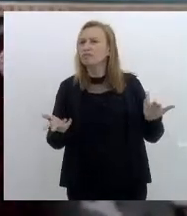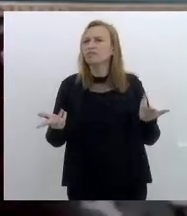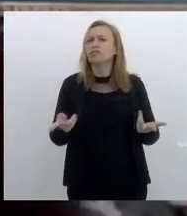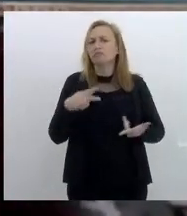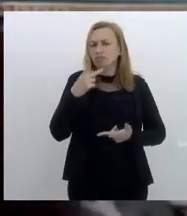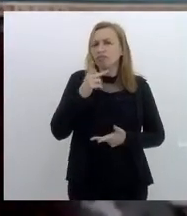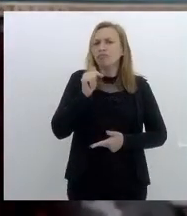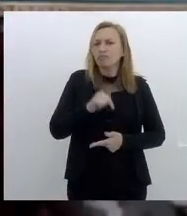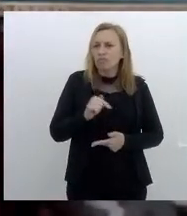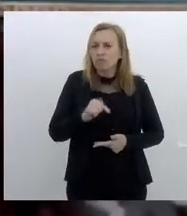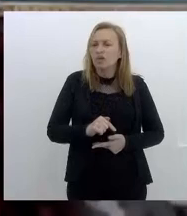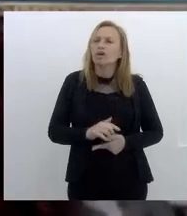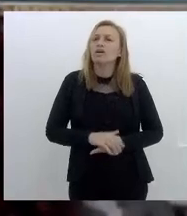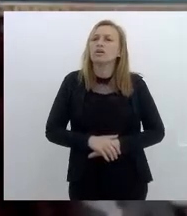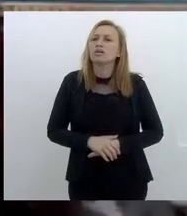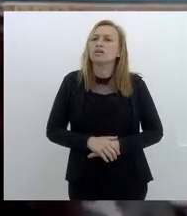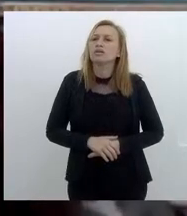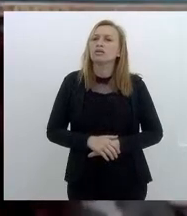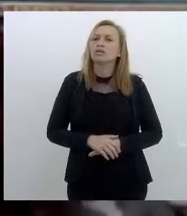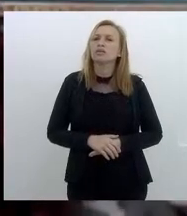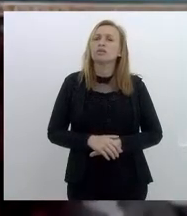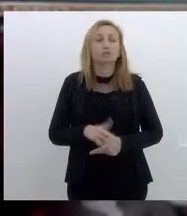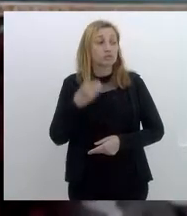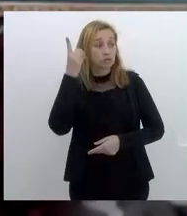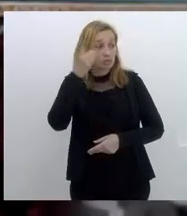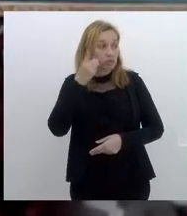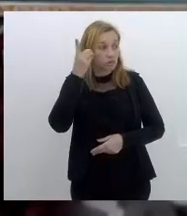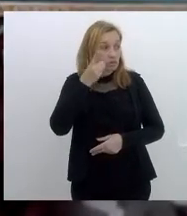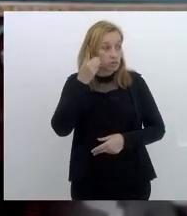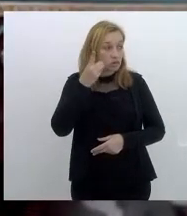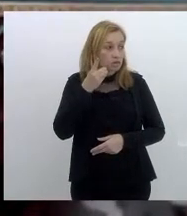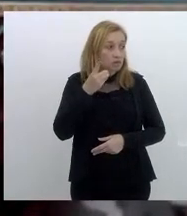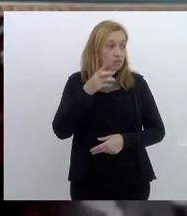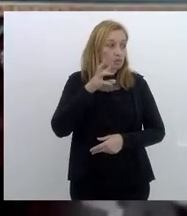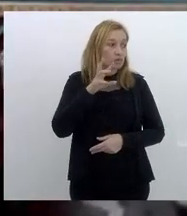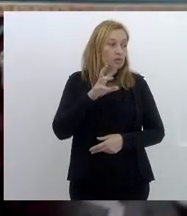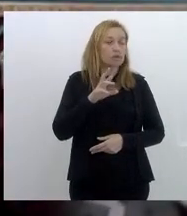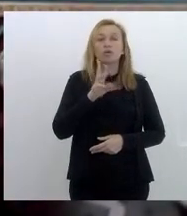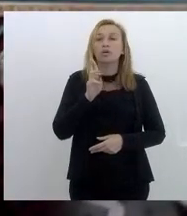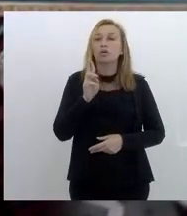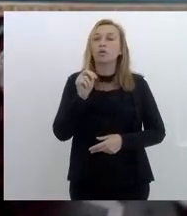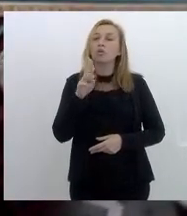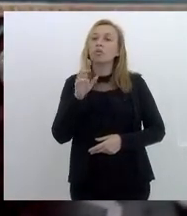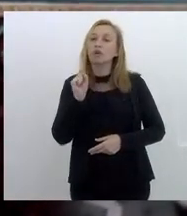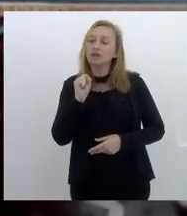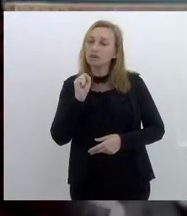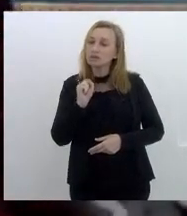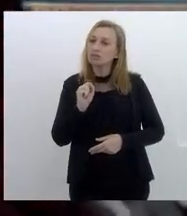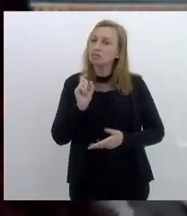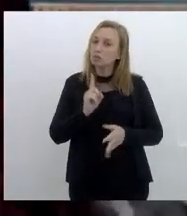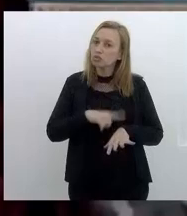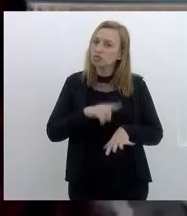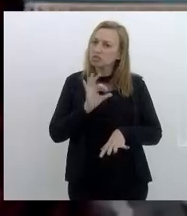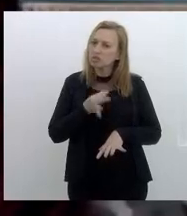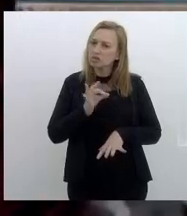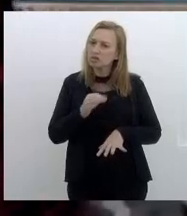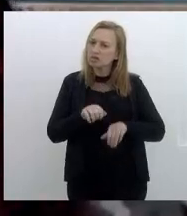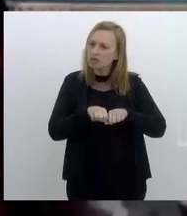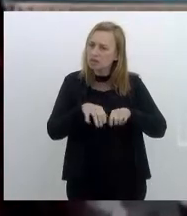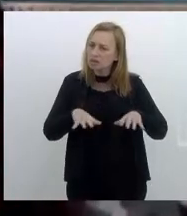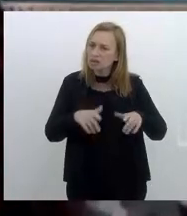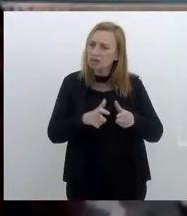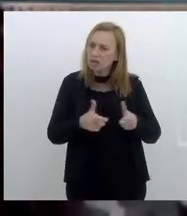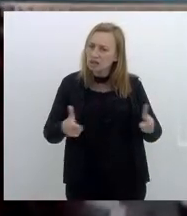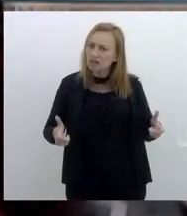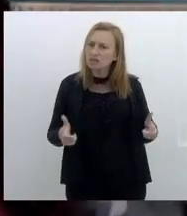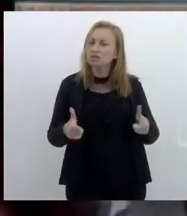falado aqui na ressaltado pelo Deputado Rubens bomtempo o momento inoportuno para criação